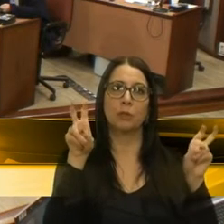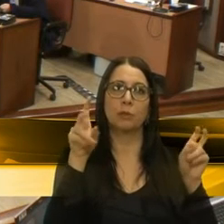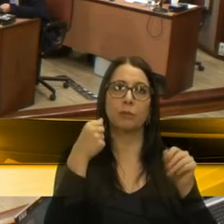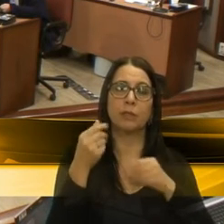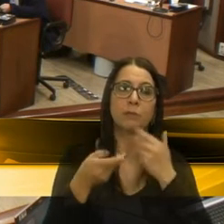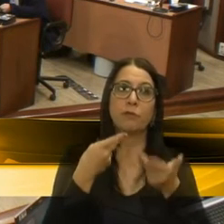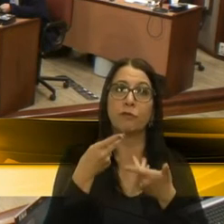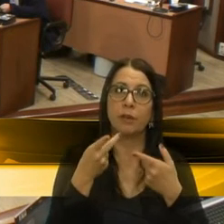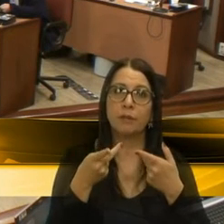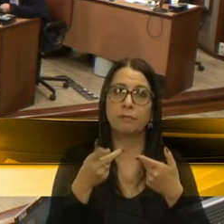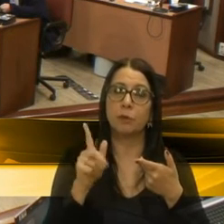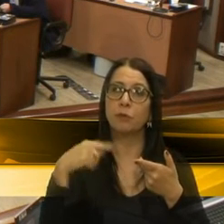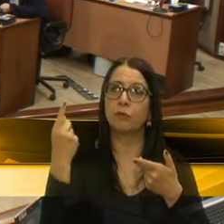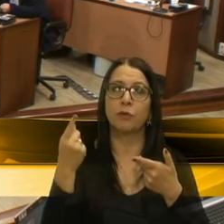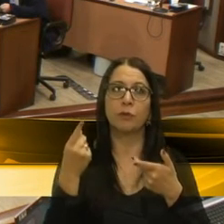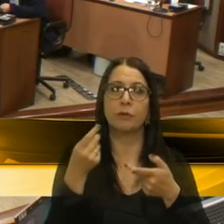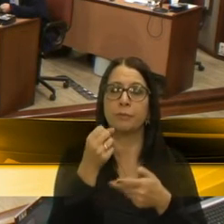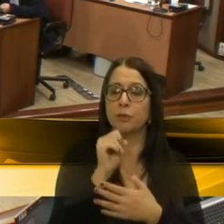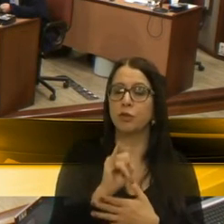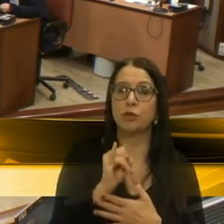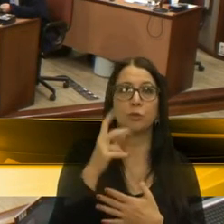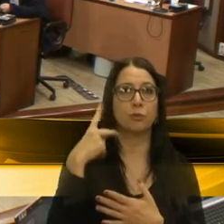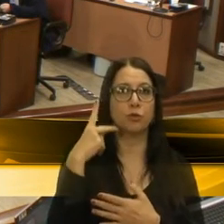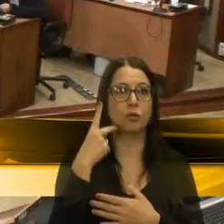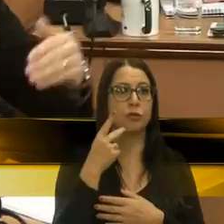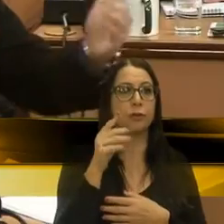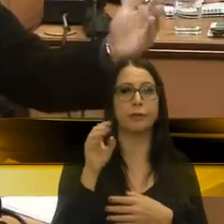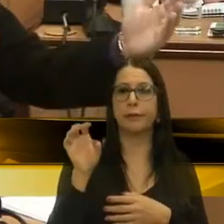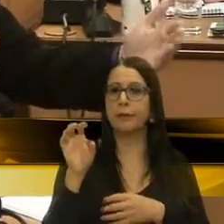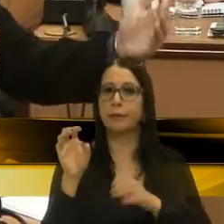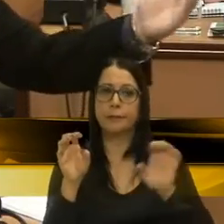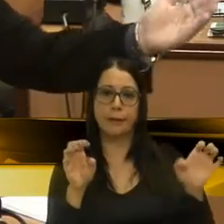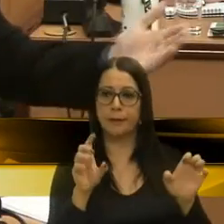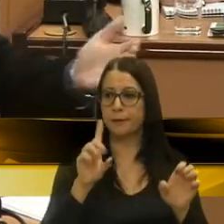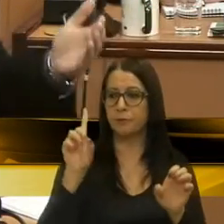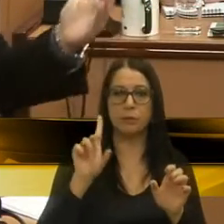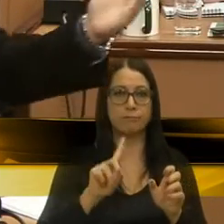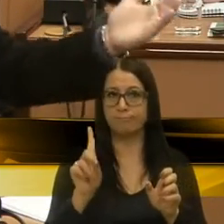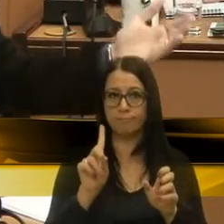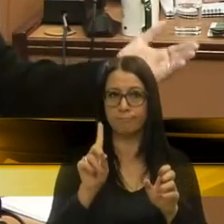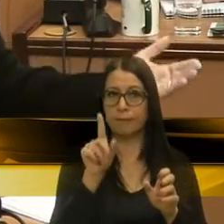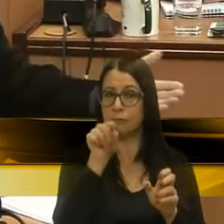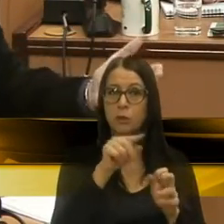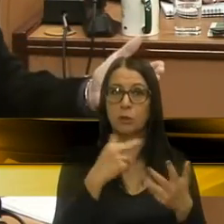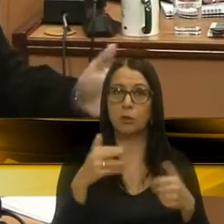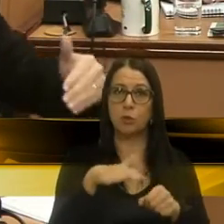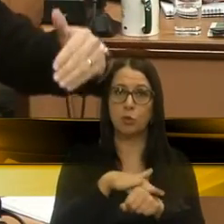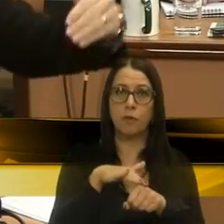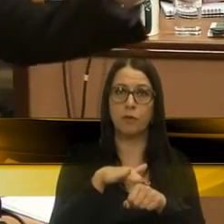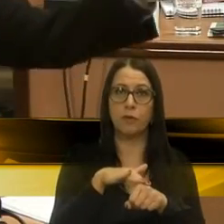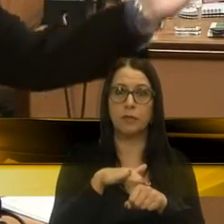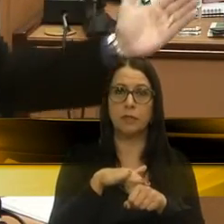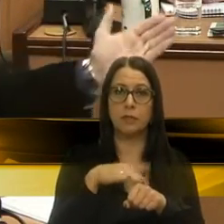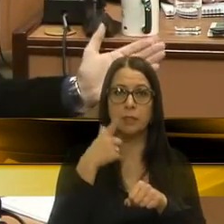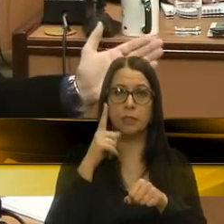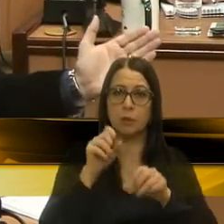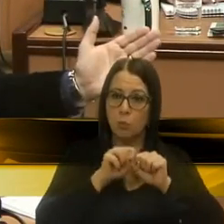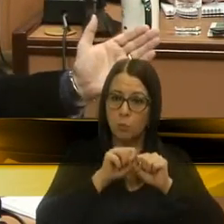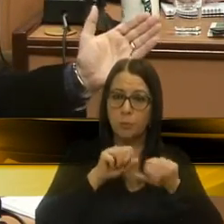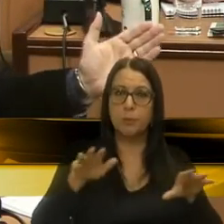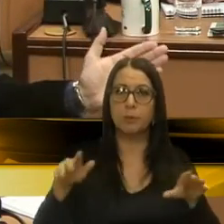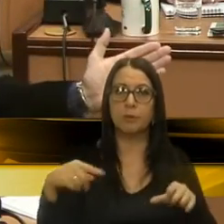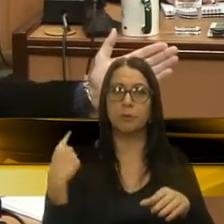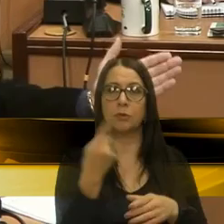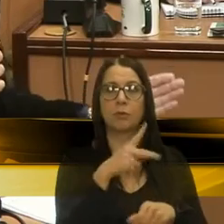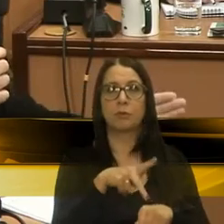tratar, fora as paixões políticas, mais à esquerda, mais à direita. O fato é que essas conversas, esses diálogos ganhou as